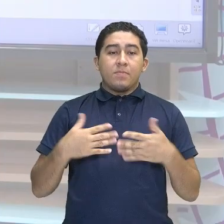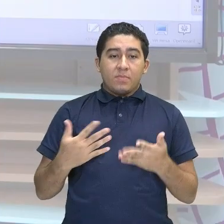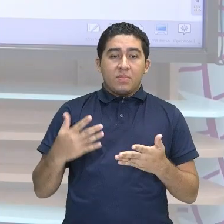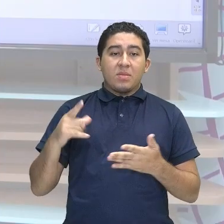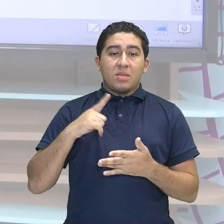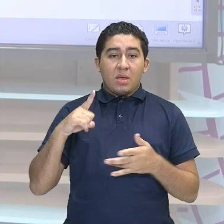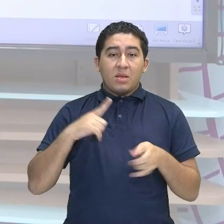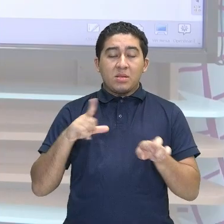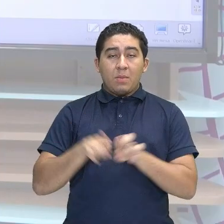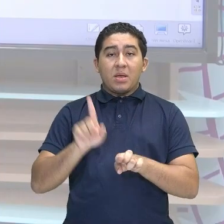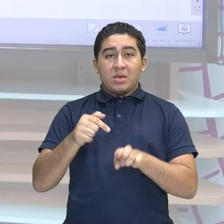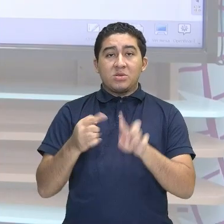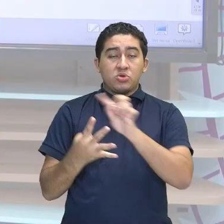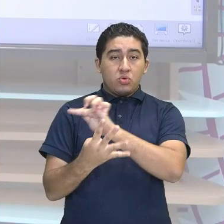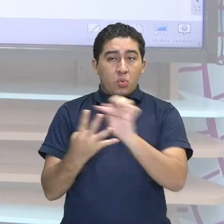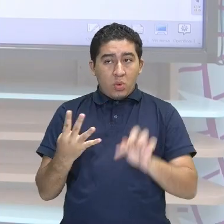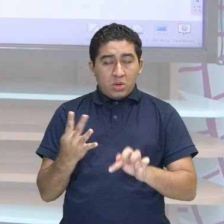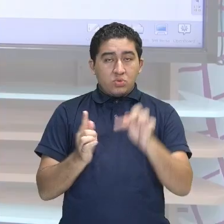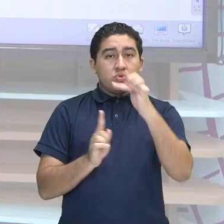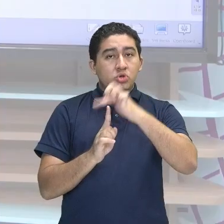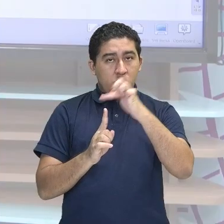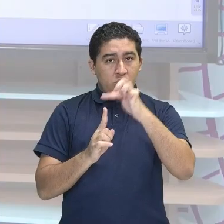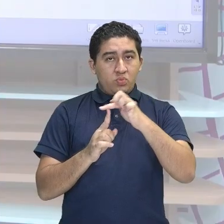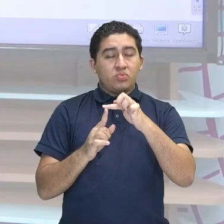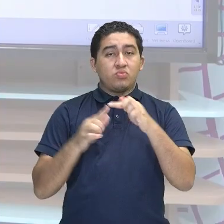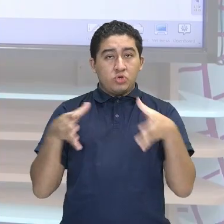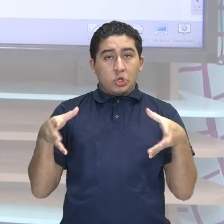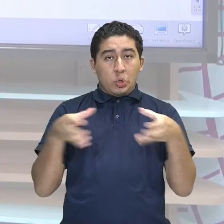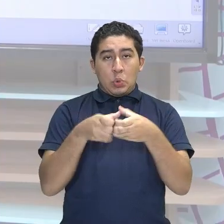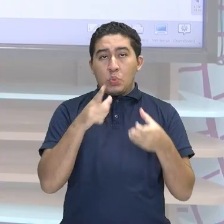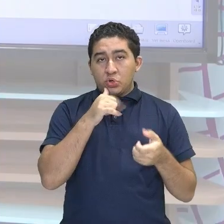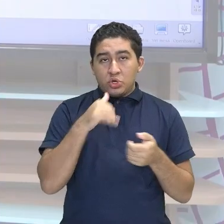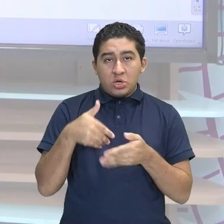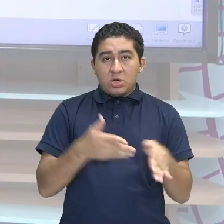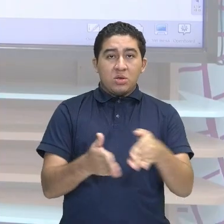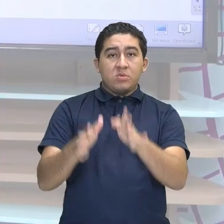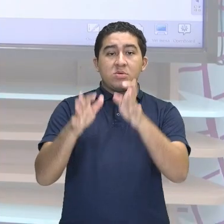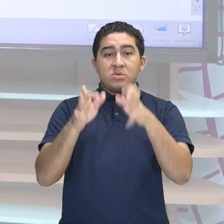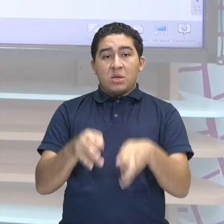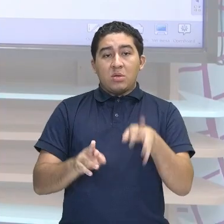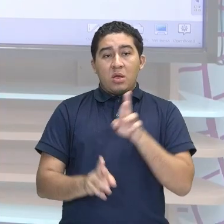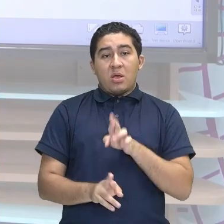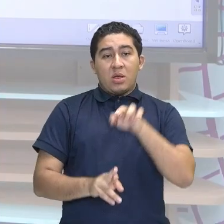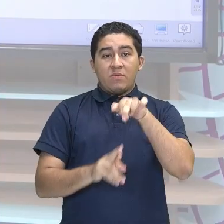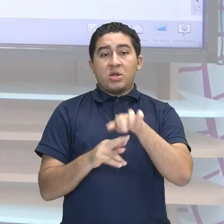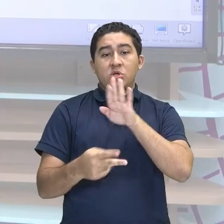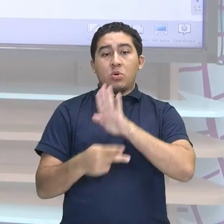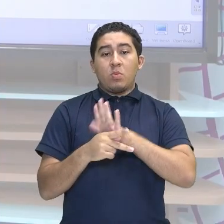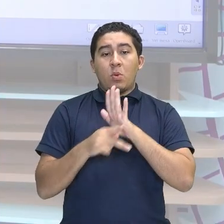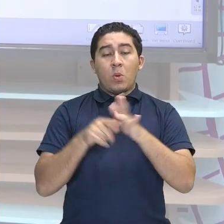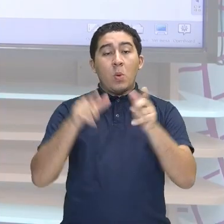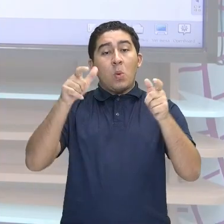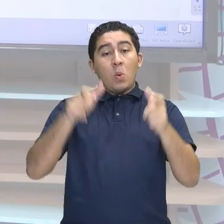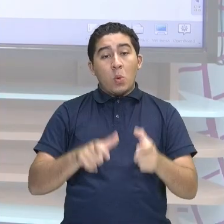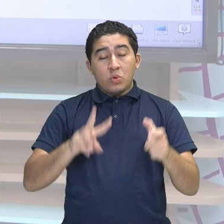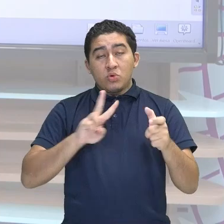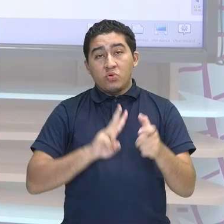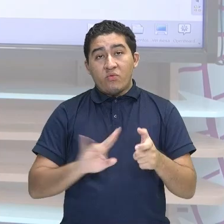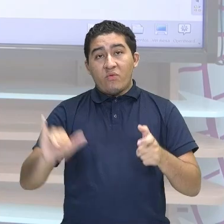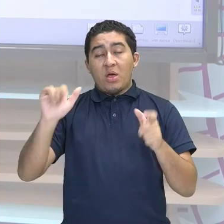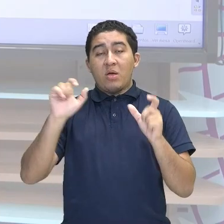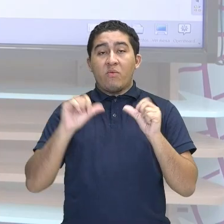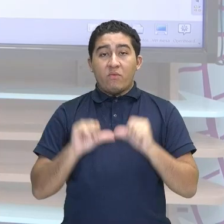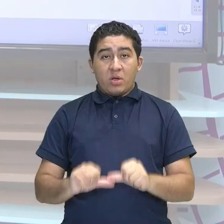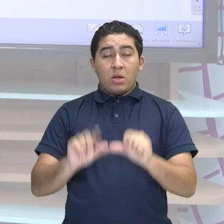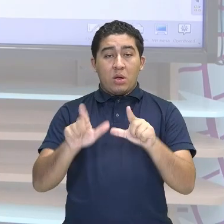temos esses 4 tipos de bacias hidrográficas, né, com relação ali aonde vai